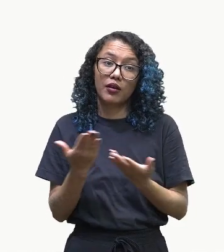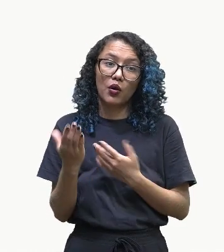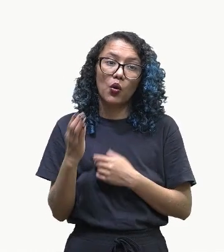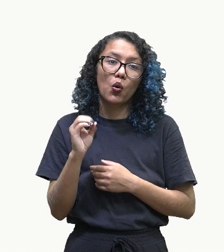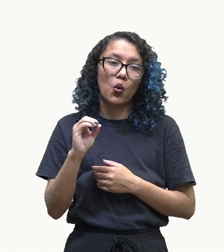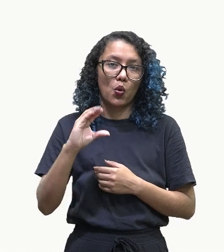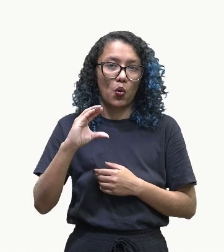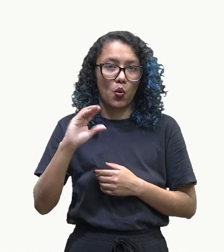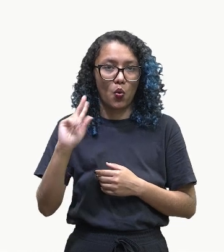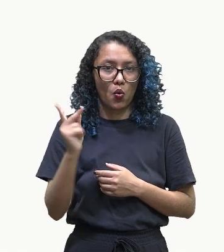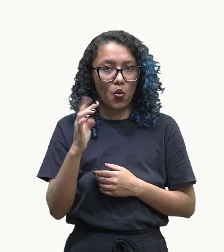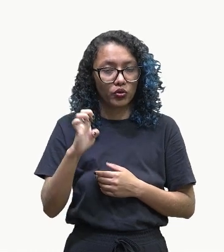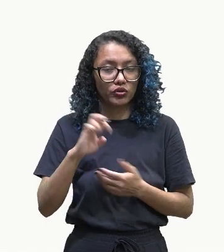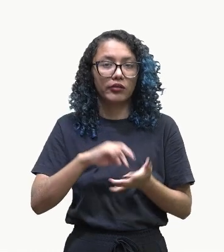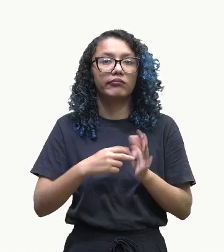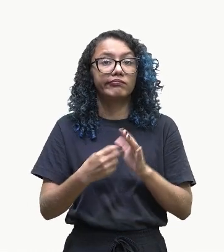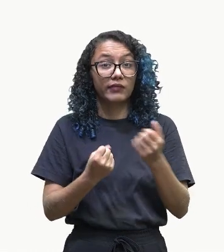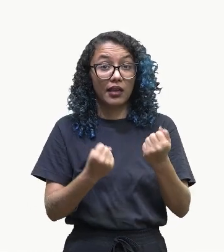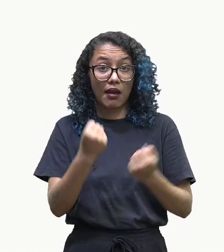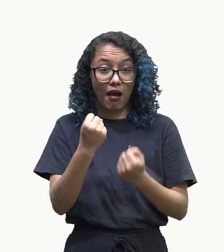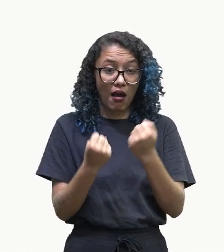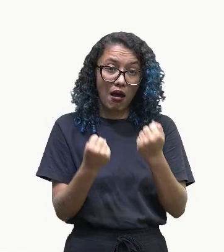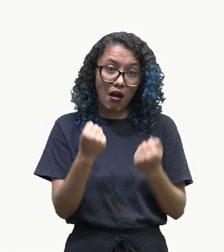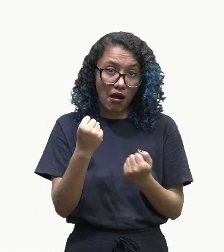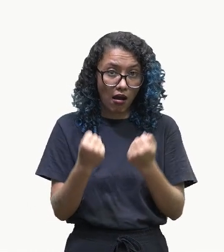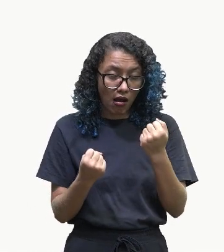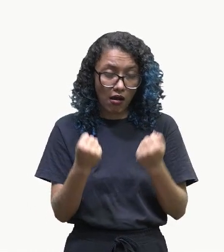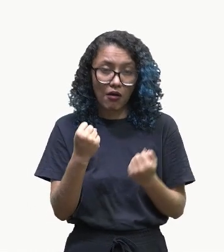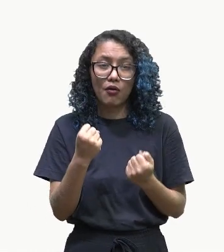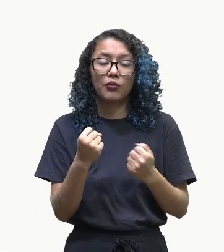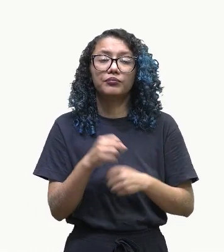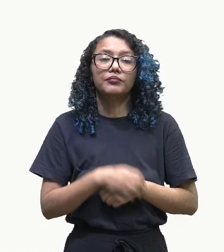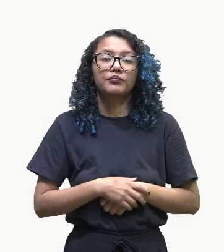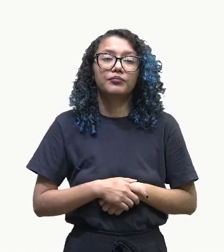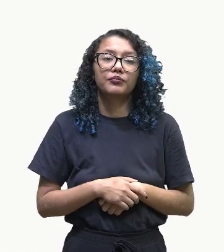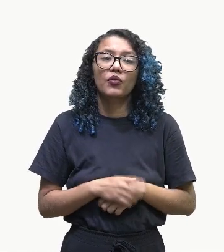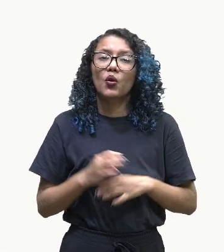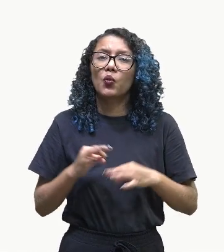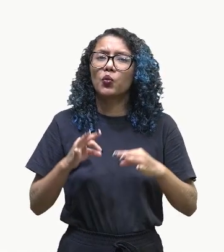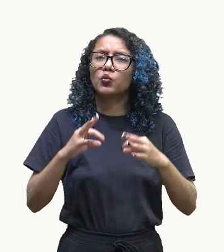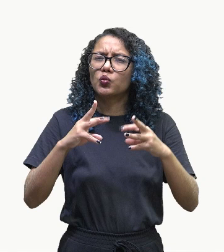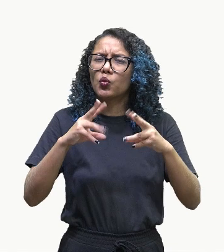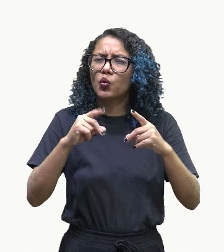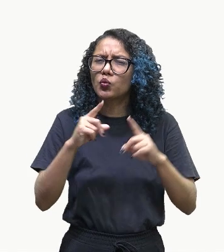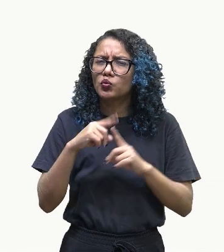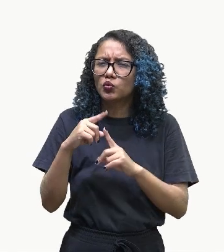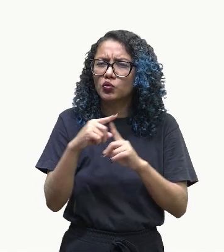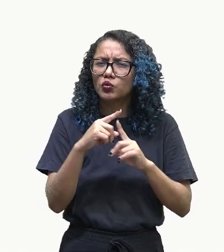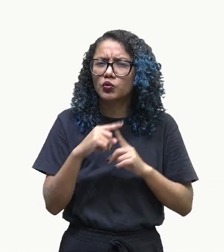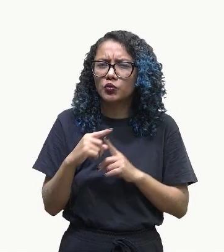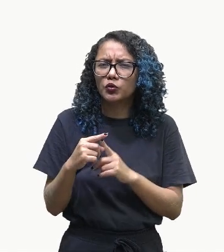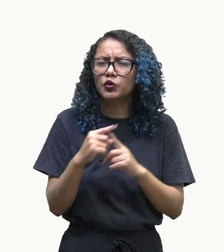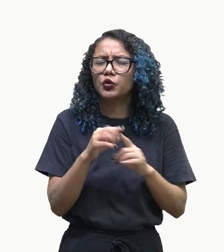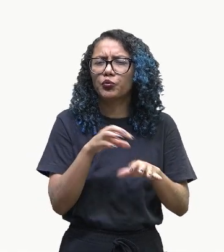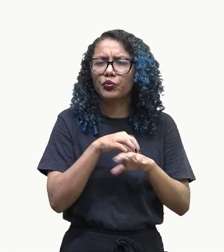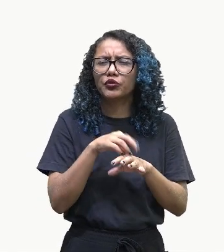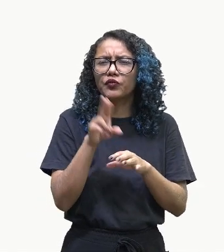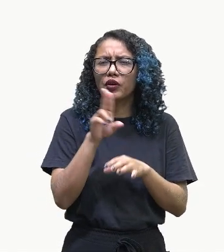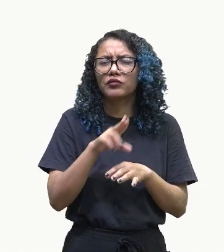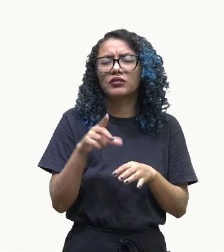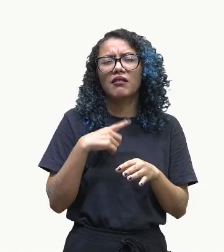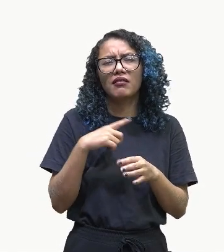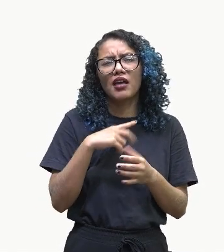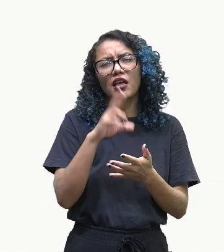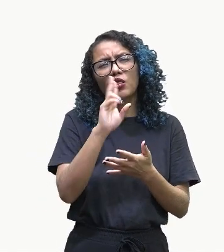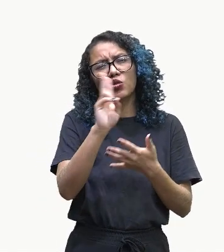coche. Lembrando, gente, que todos esses meios de transporte que nós vamos estudar, eles possuem vários nomes,